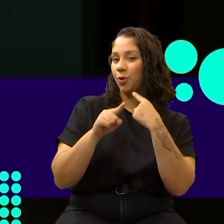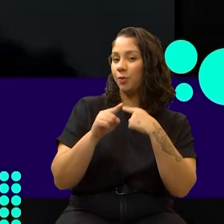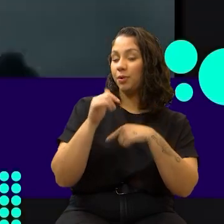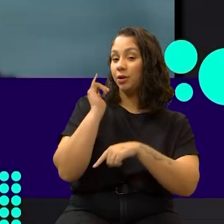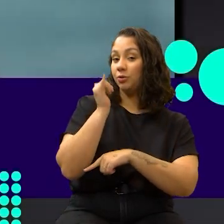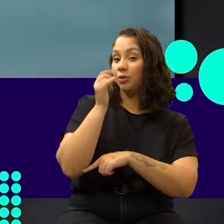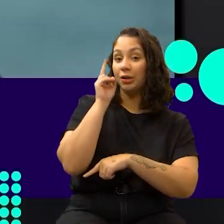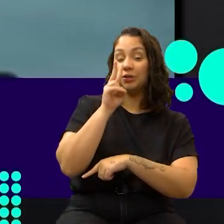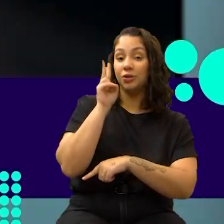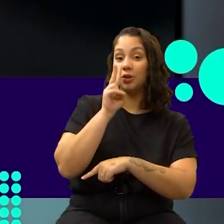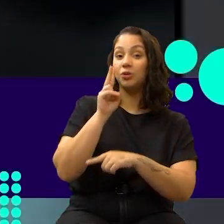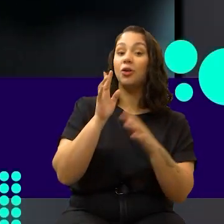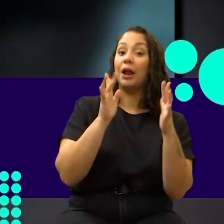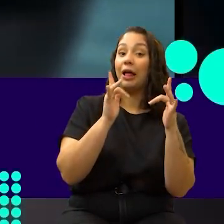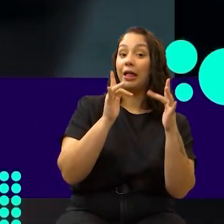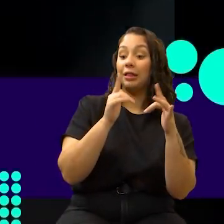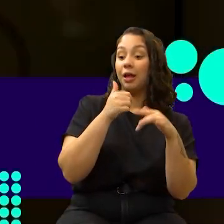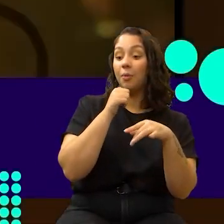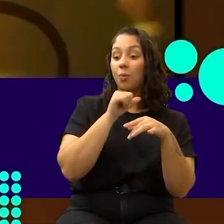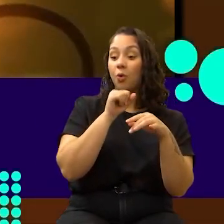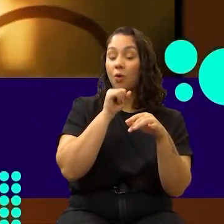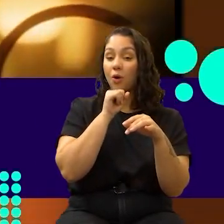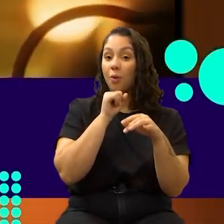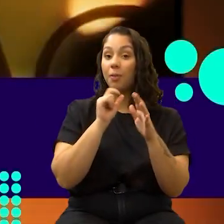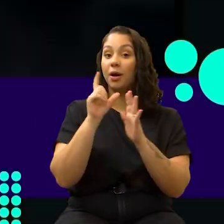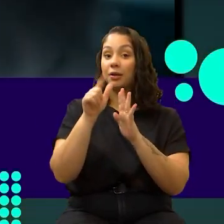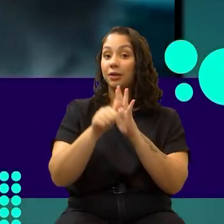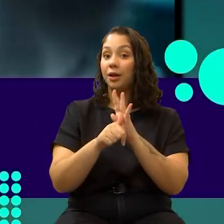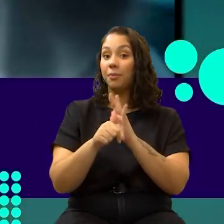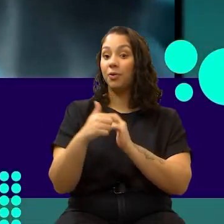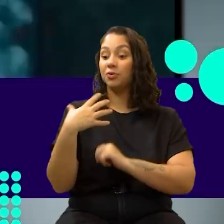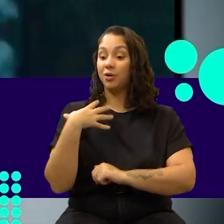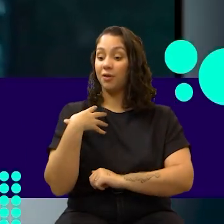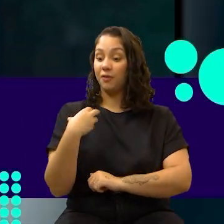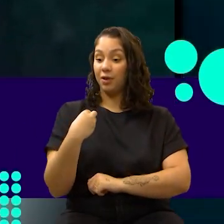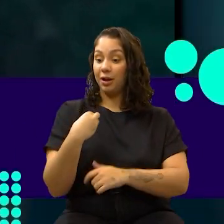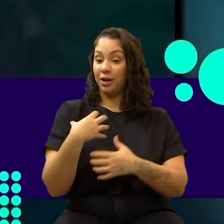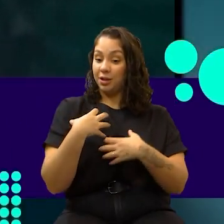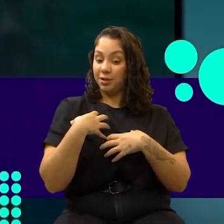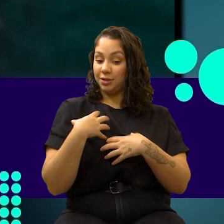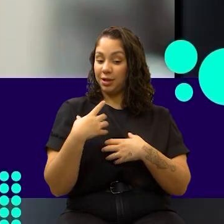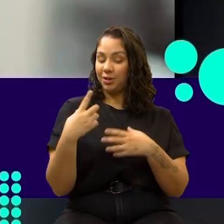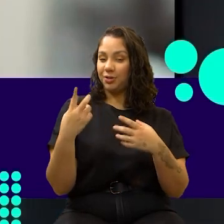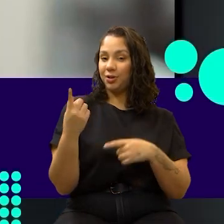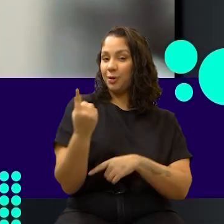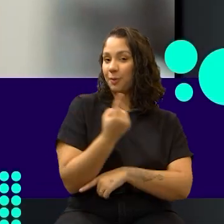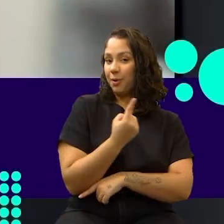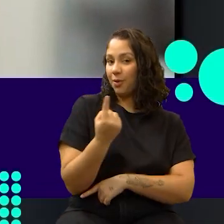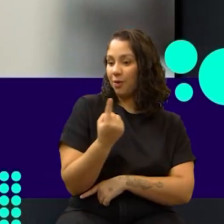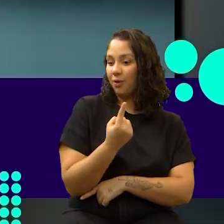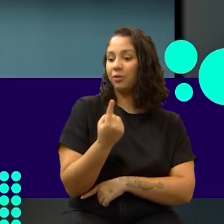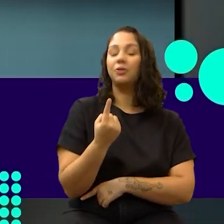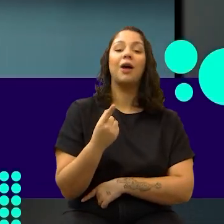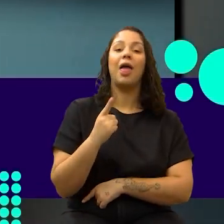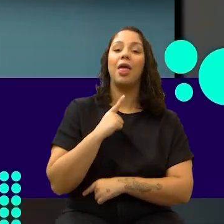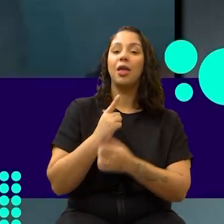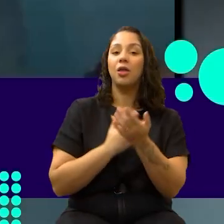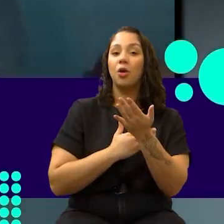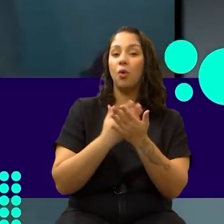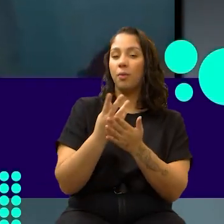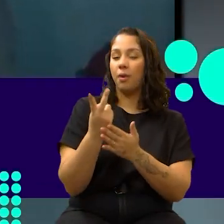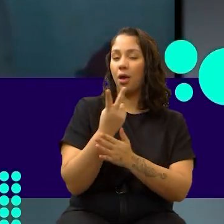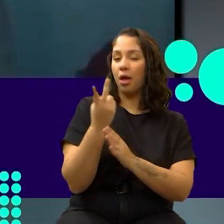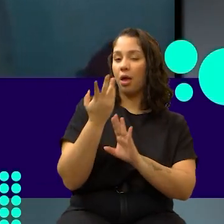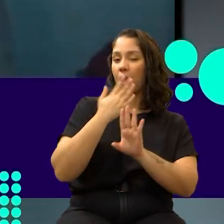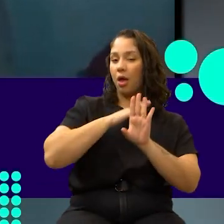Desejo Proibido conta a história de um homem que, depois de namorar a mãe, ele e a filha desenvolvem sentimentos um pelo outro